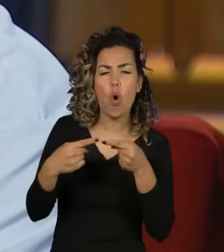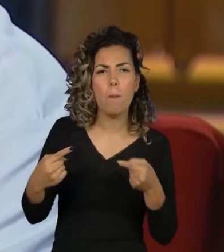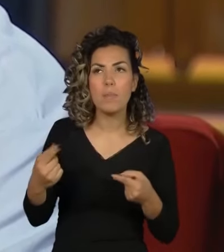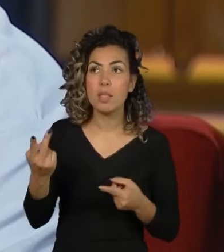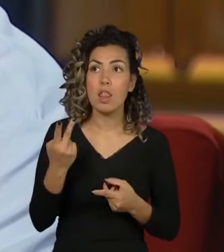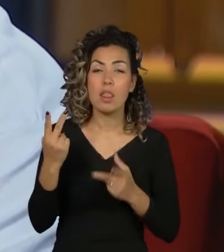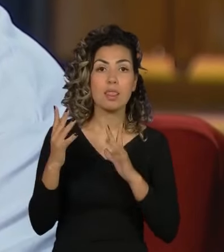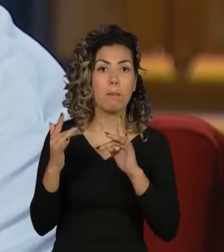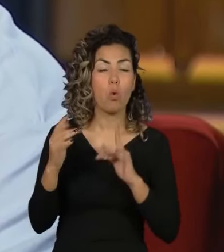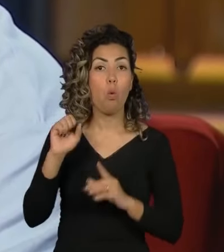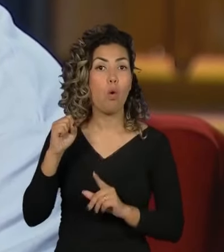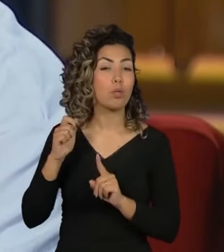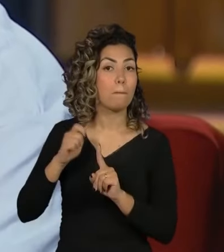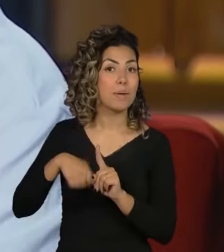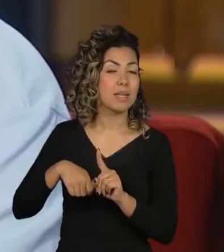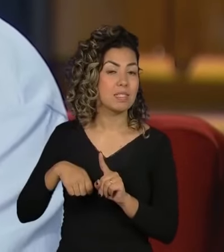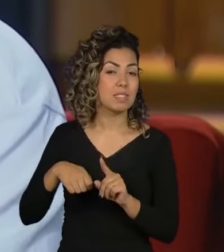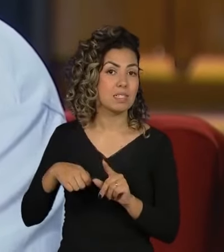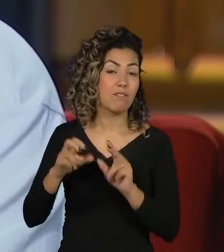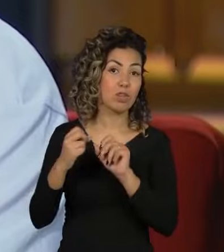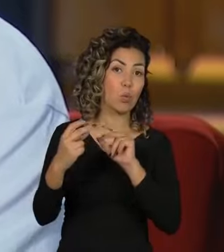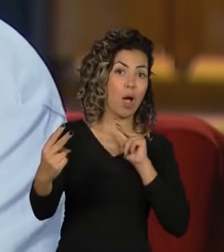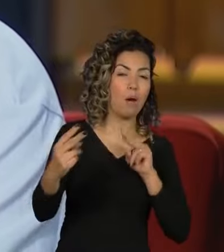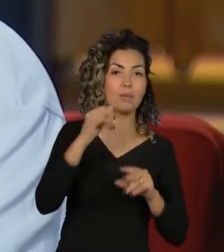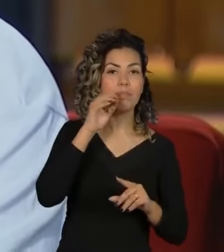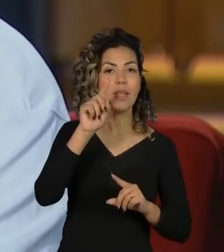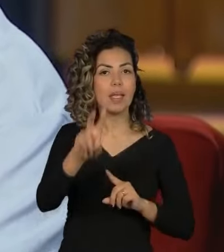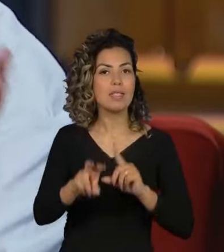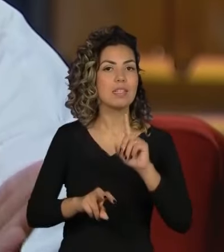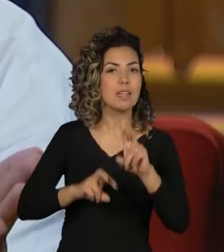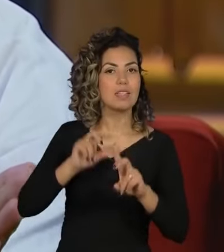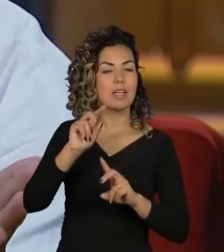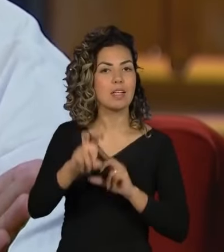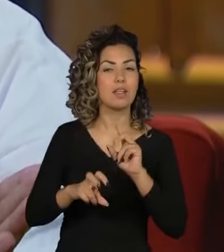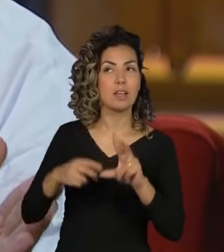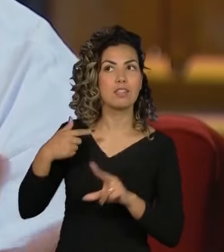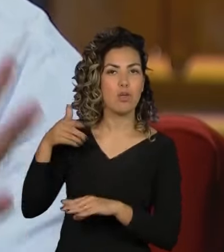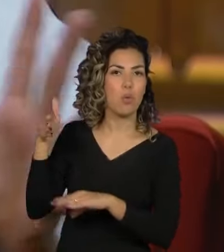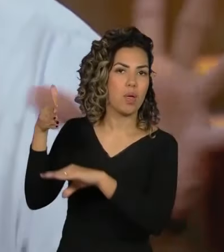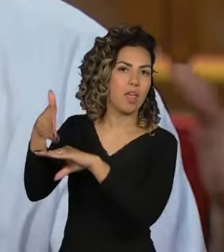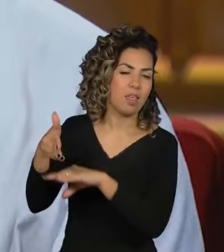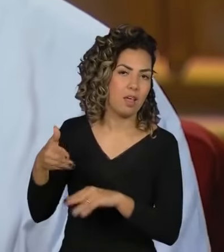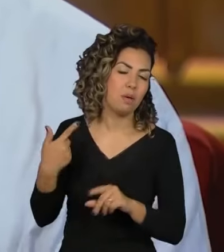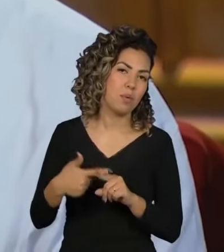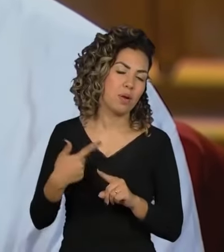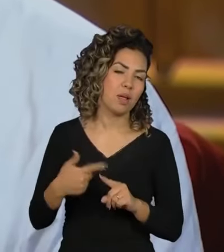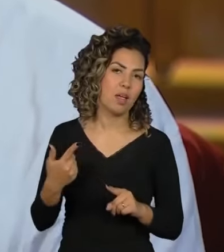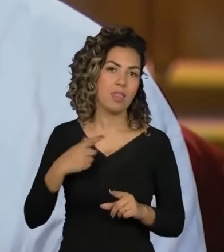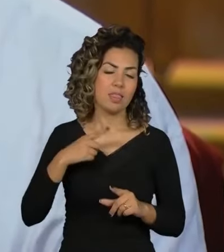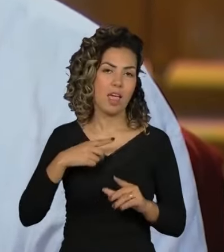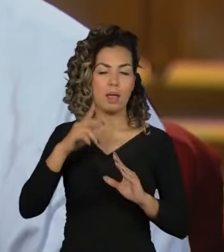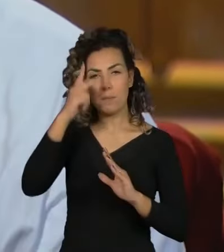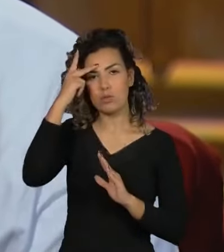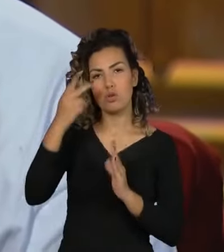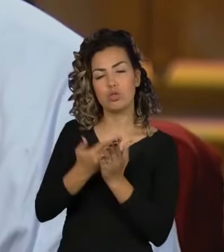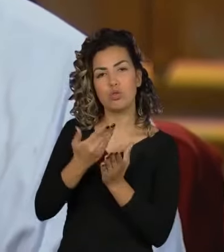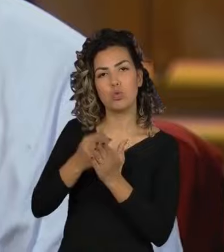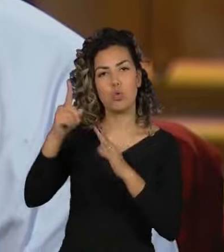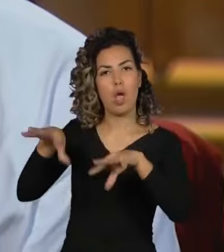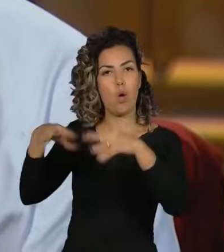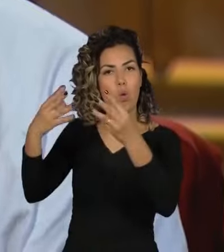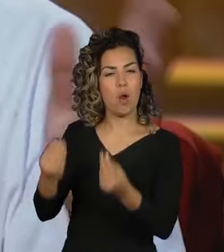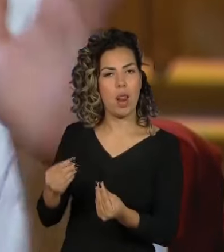namorou 8 meses só à distância eu ia de 15 em 15 dias eu dava carona para universitários que estudavam na UNESP de Tupan e morava em São